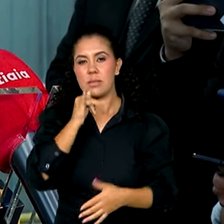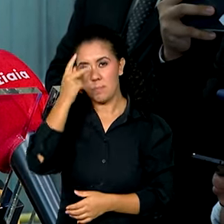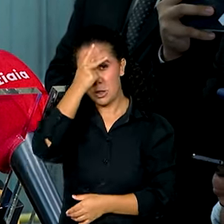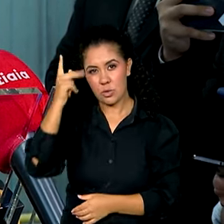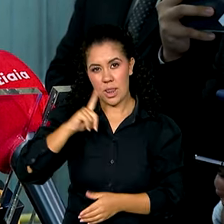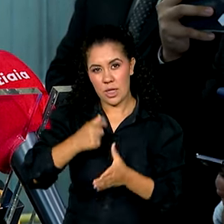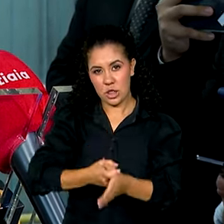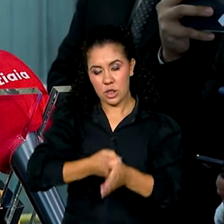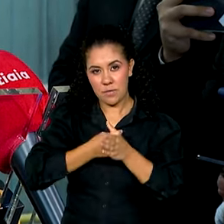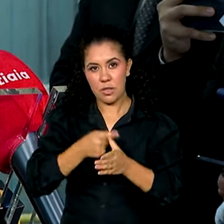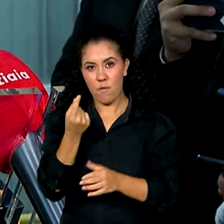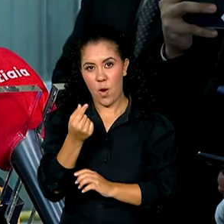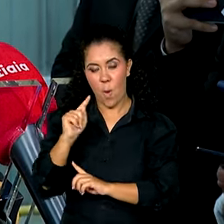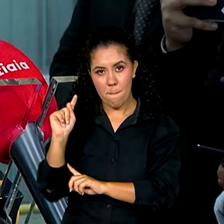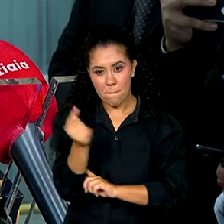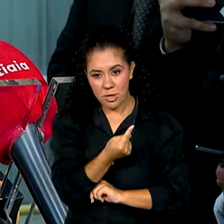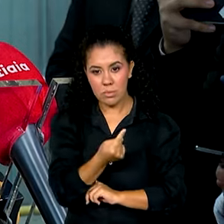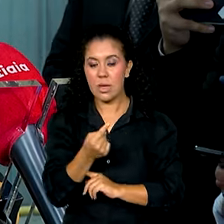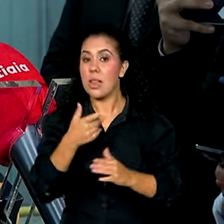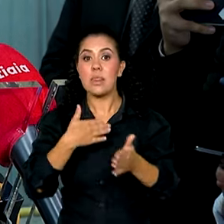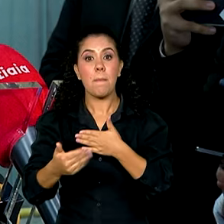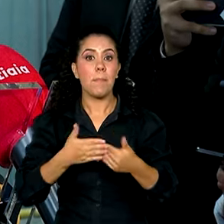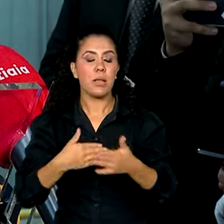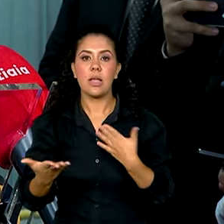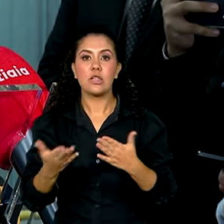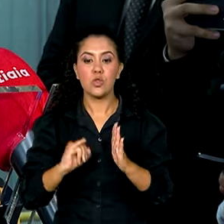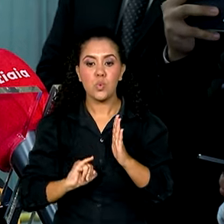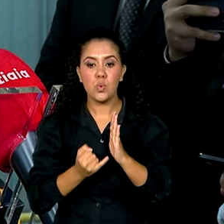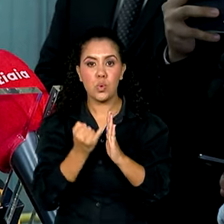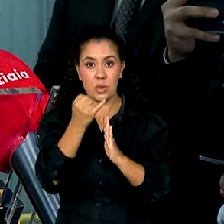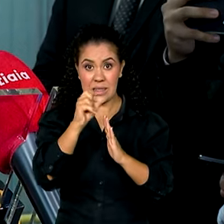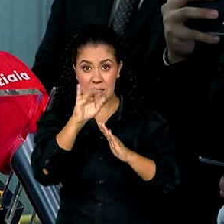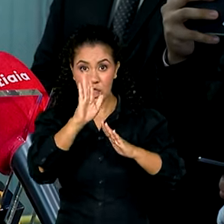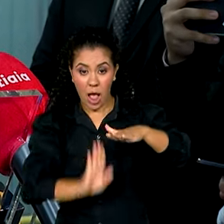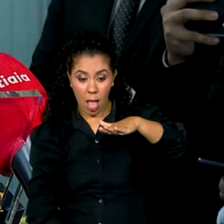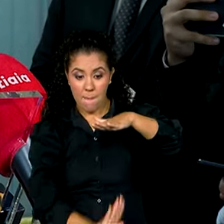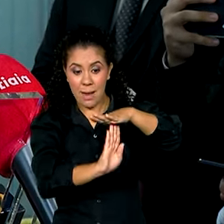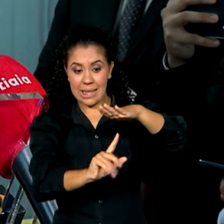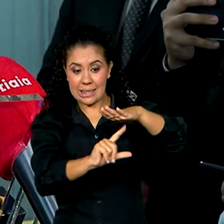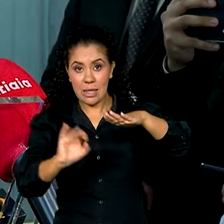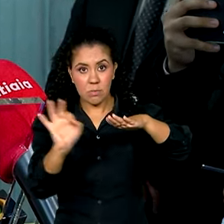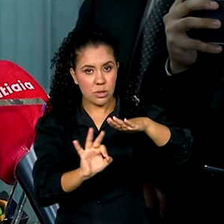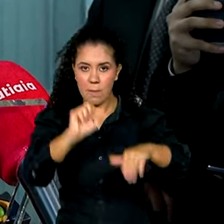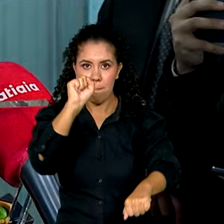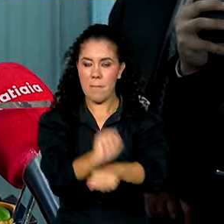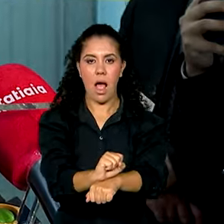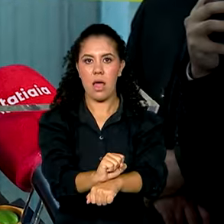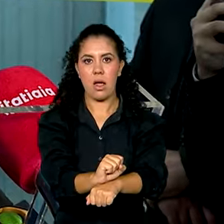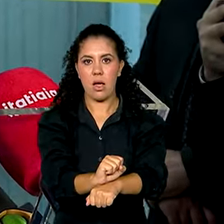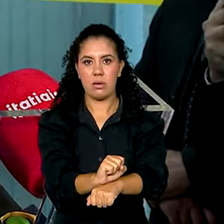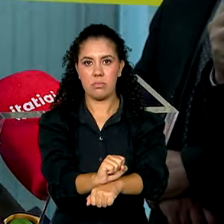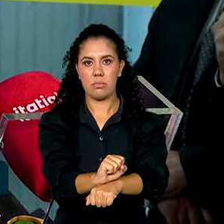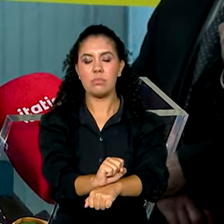1000 independentemente do juro mensal bateu em 100% ele para ali ele não